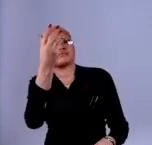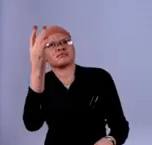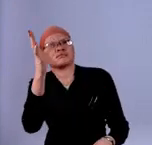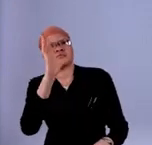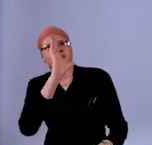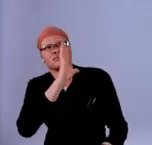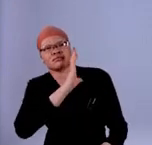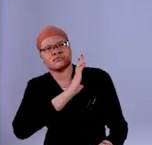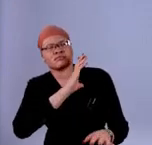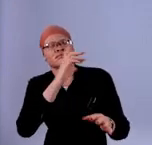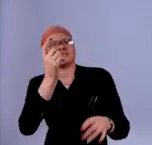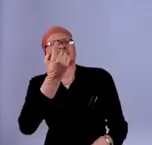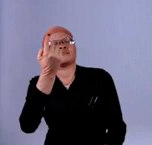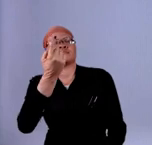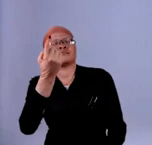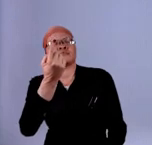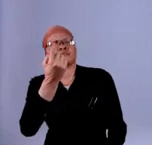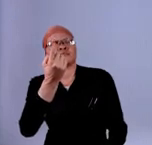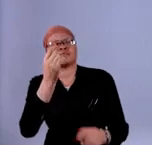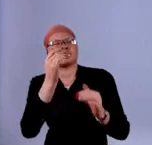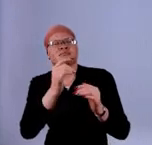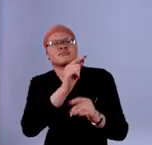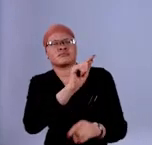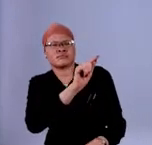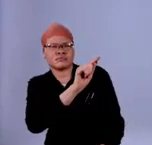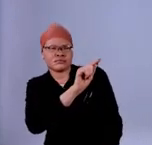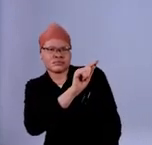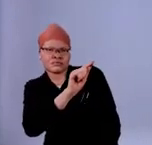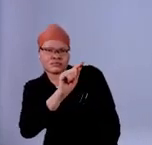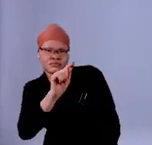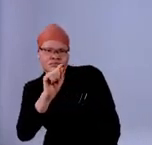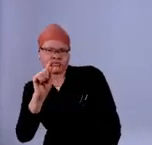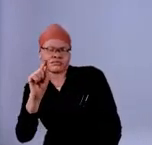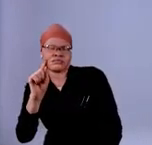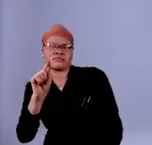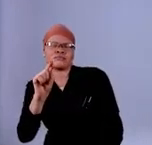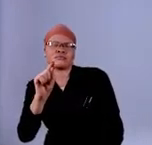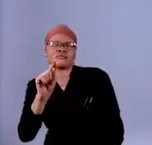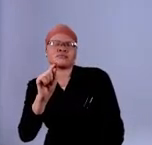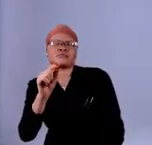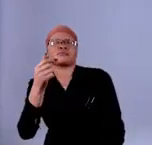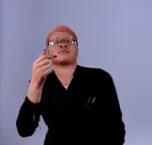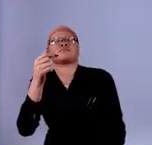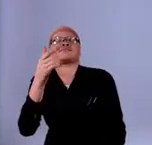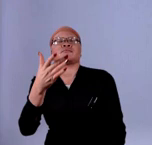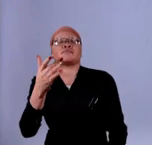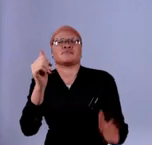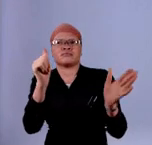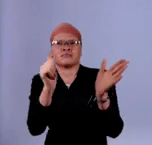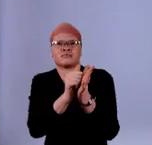o número de partes tomadas da unidade temos aqui este traço de fração